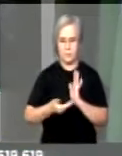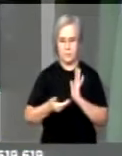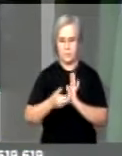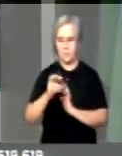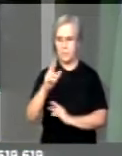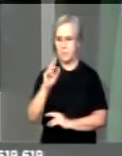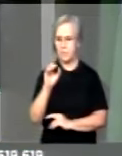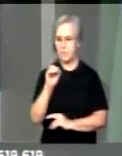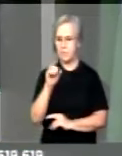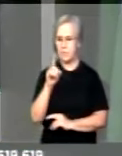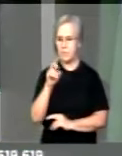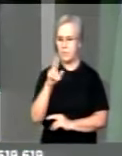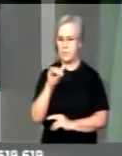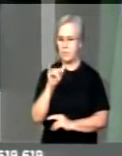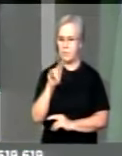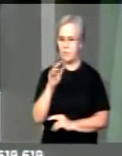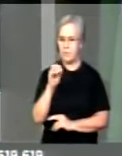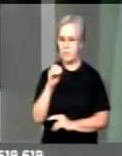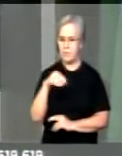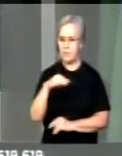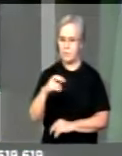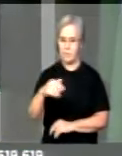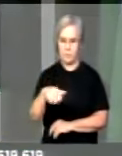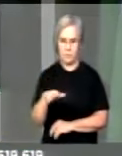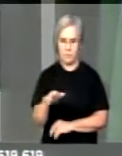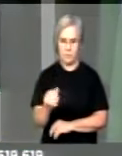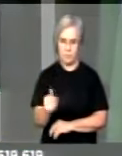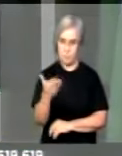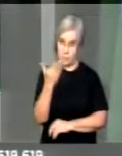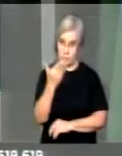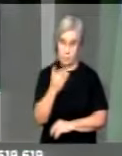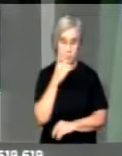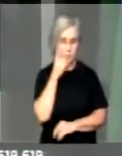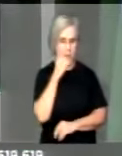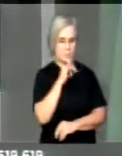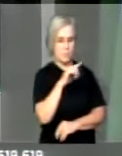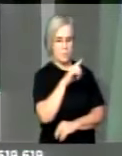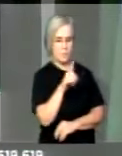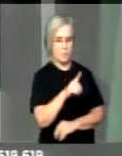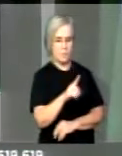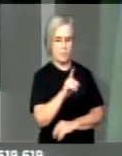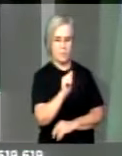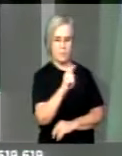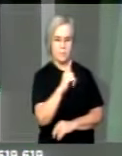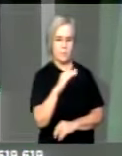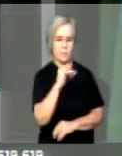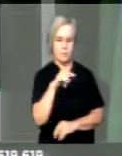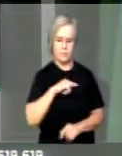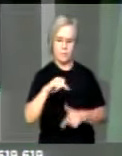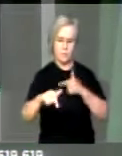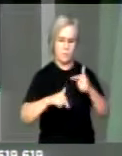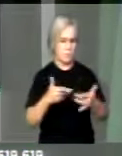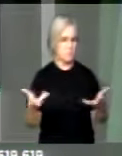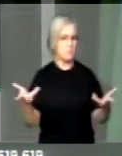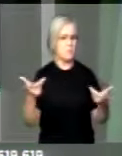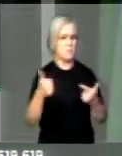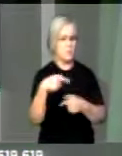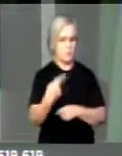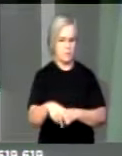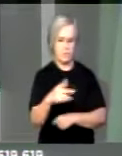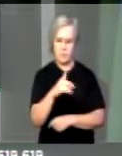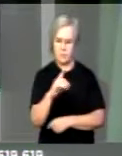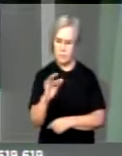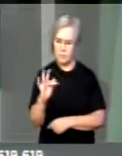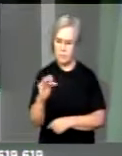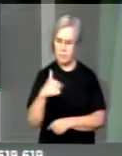Maia. Zalci, que vem fazendo um grande trabalho, ele que é deputado aqui do Distrito Federal.